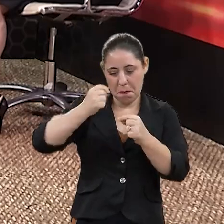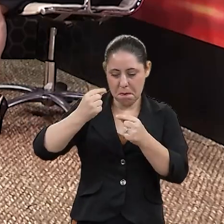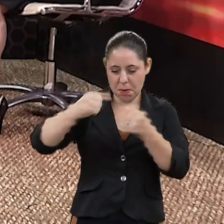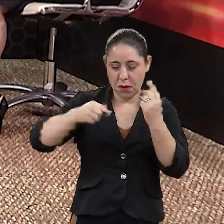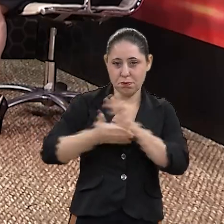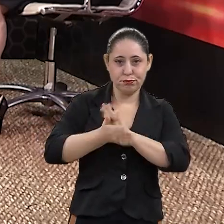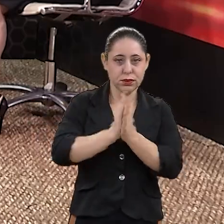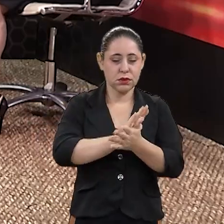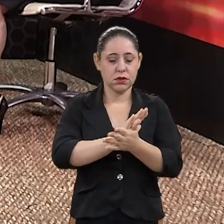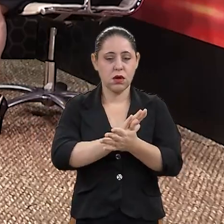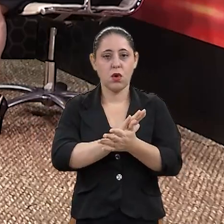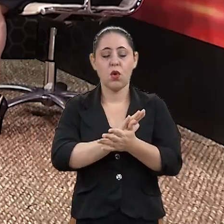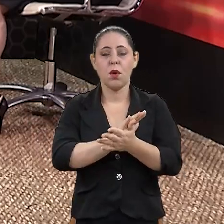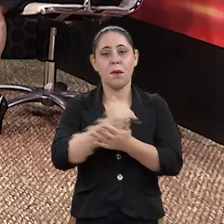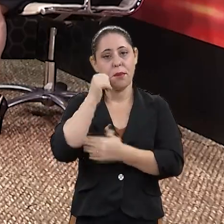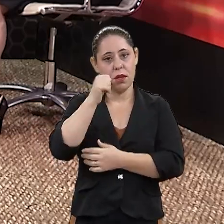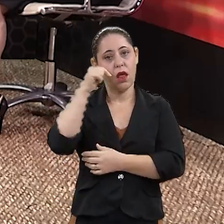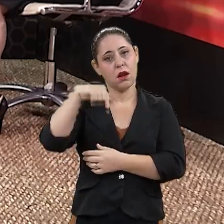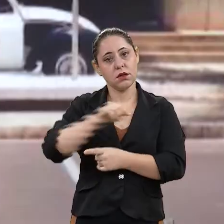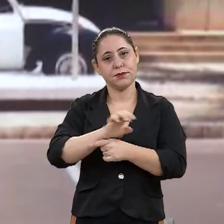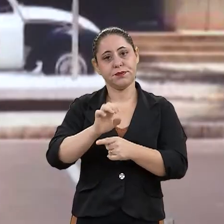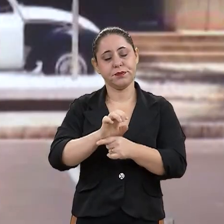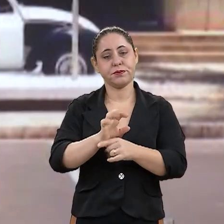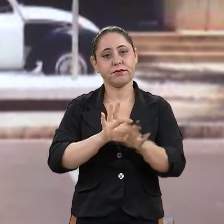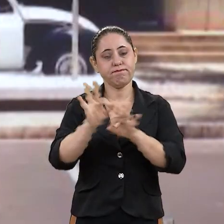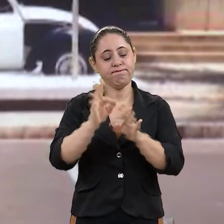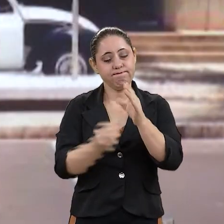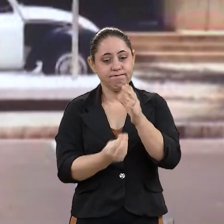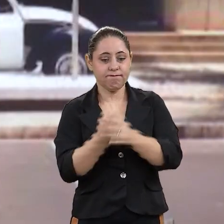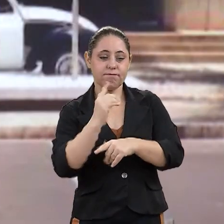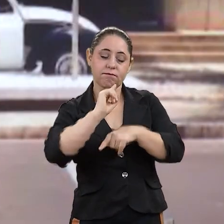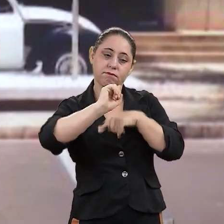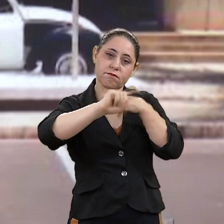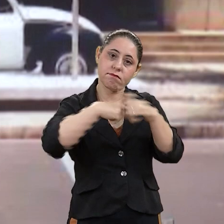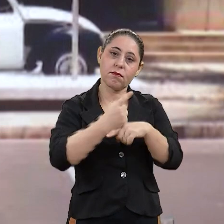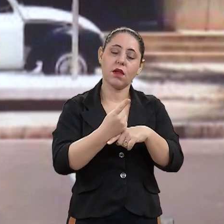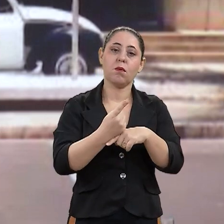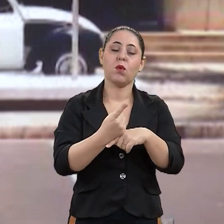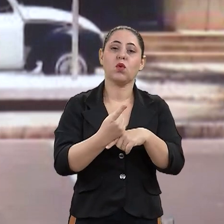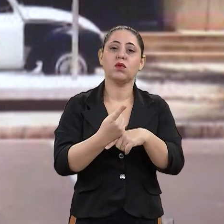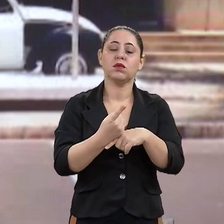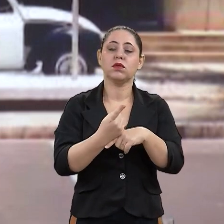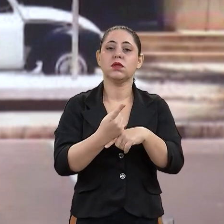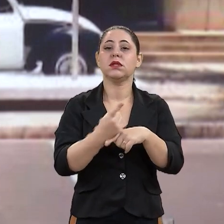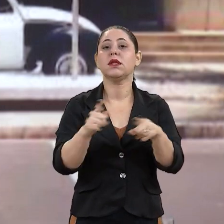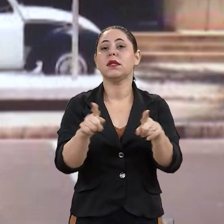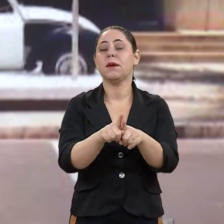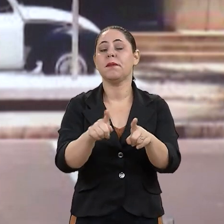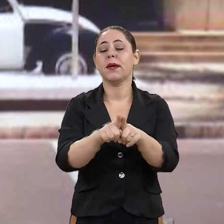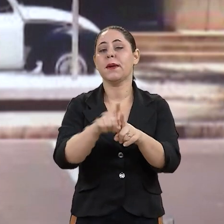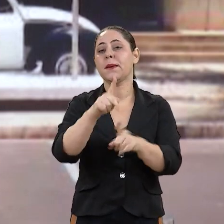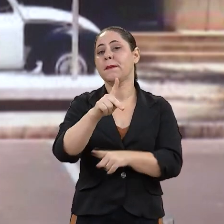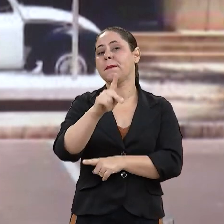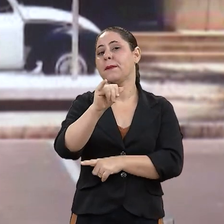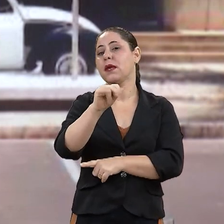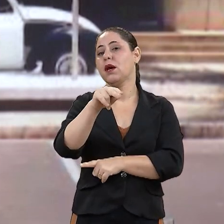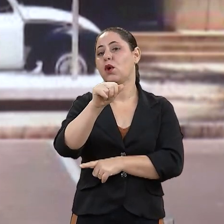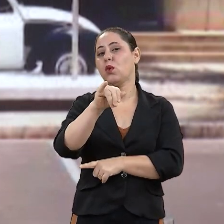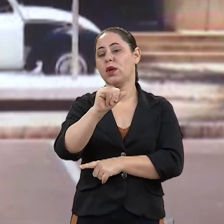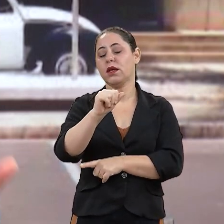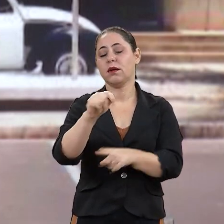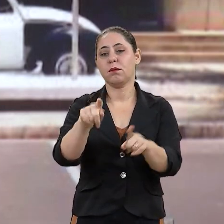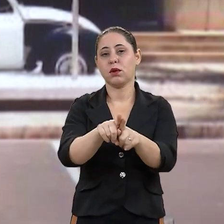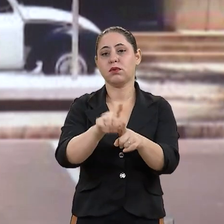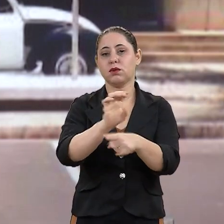elaborou, na verdade, o Pacto Estadual de Enfrentamento à Violência contra as Mulheres daqui, e depois eu também assumo a coordenação do Pacto do Piauí,